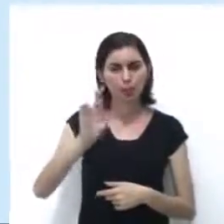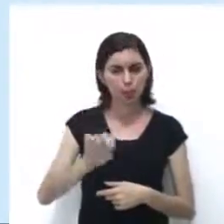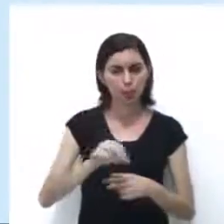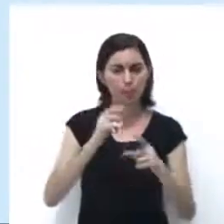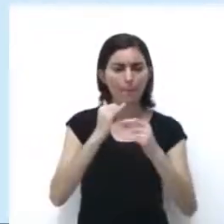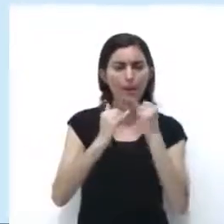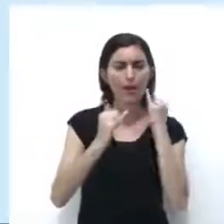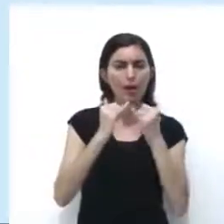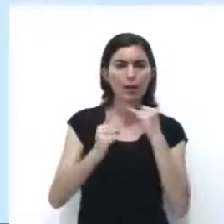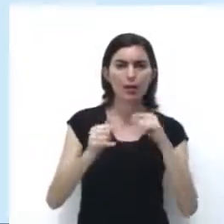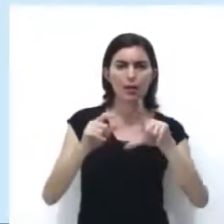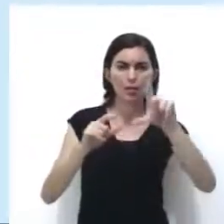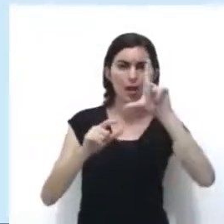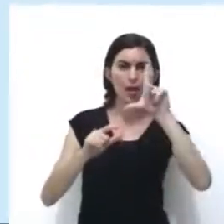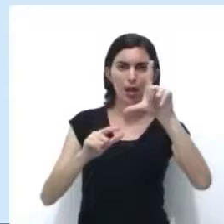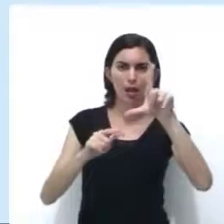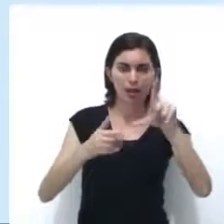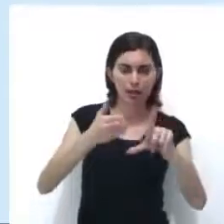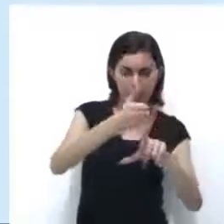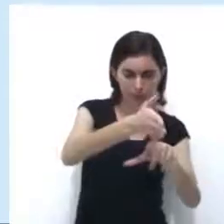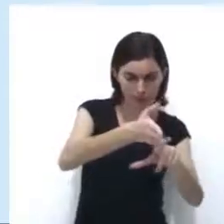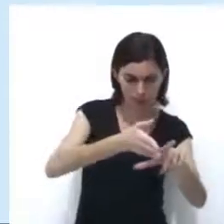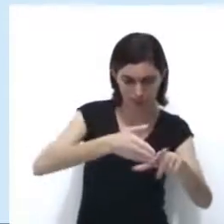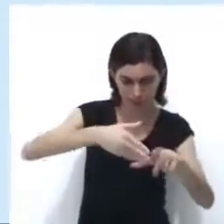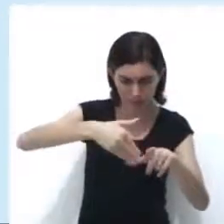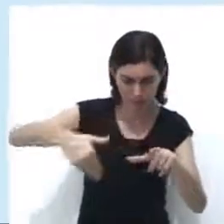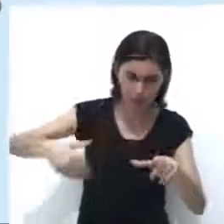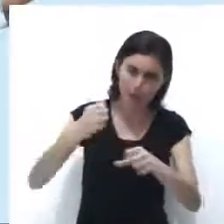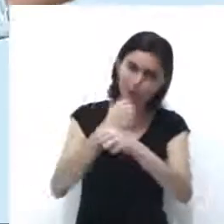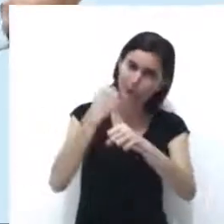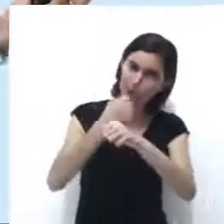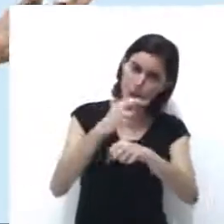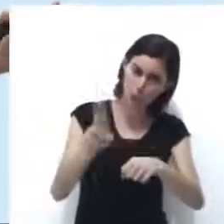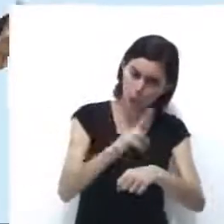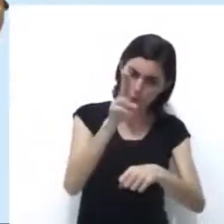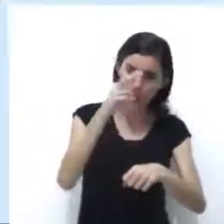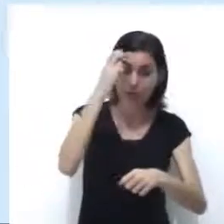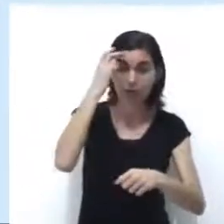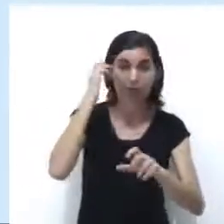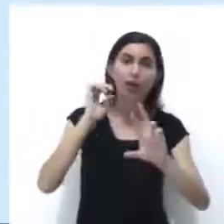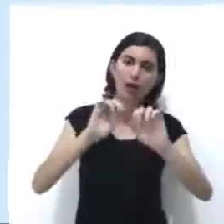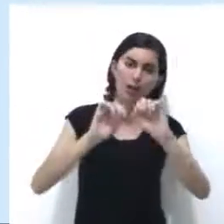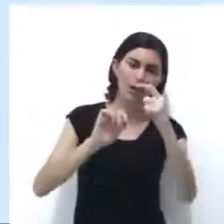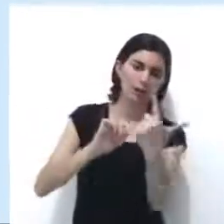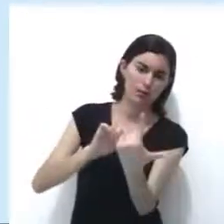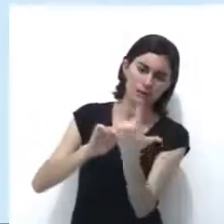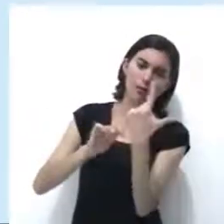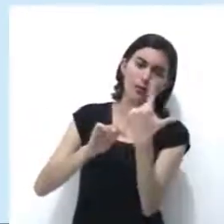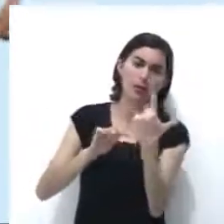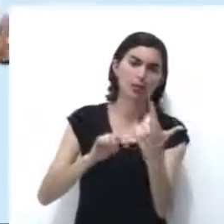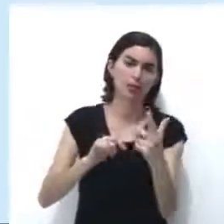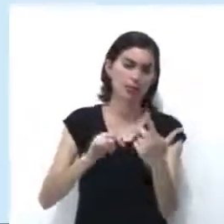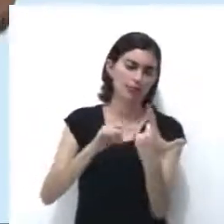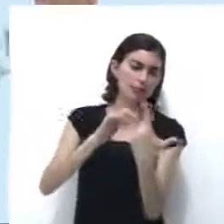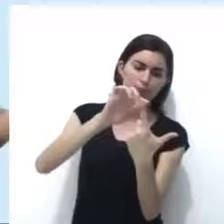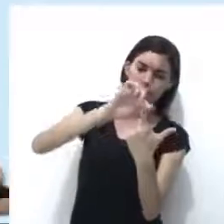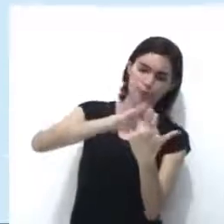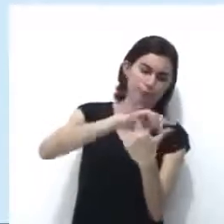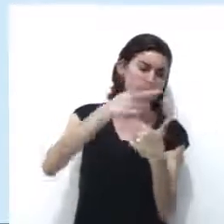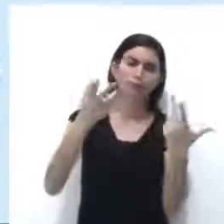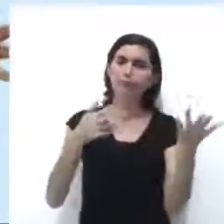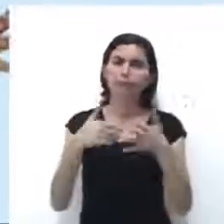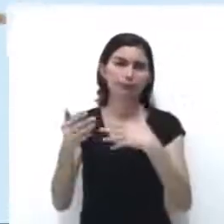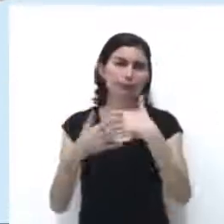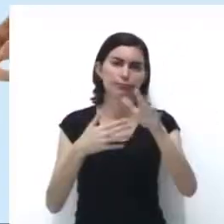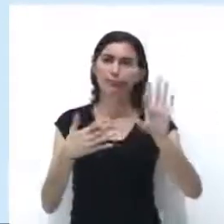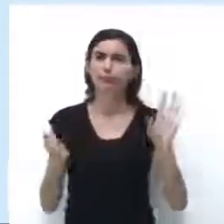que parece a letra L, tá joia? Agora, obviamente, se você virar assim, vai ficar uma letra V, ou seja